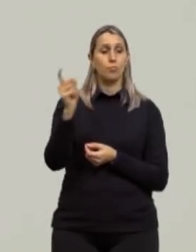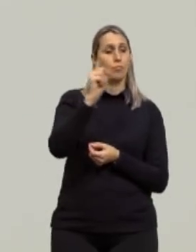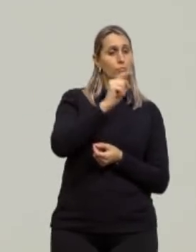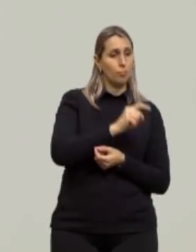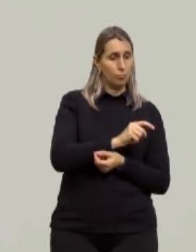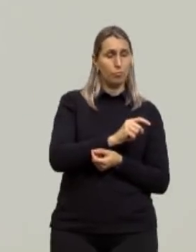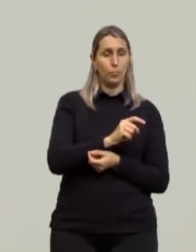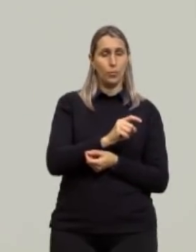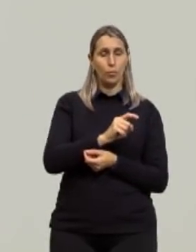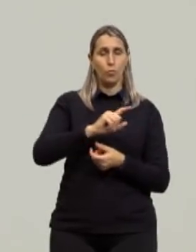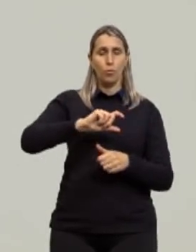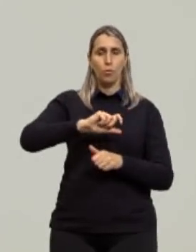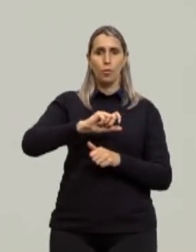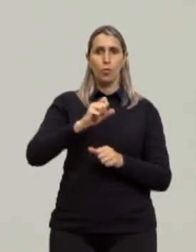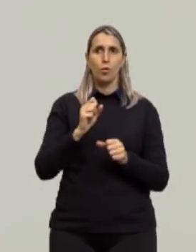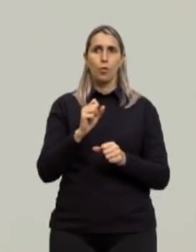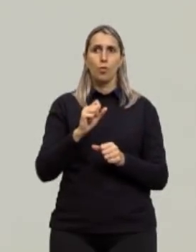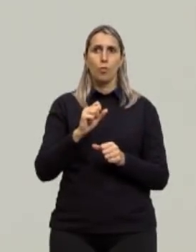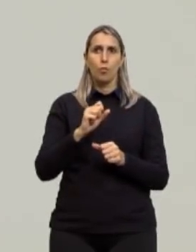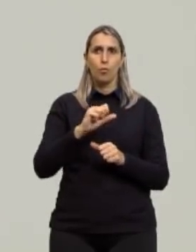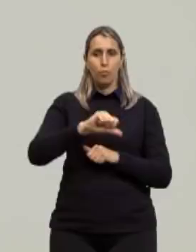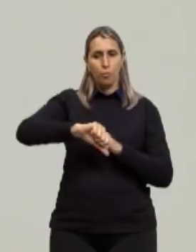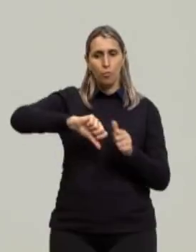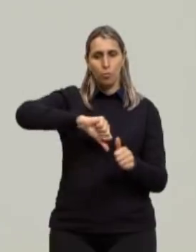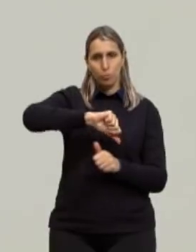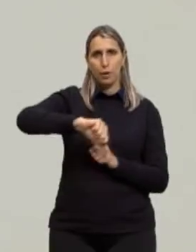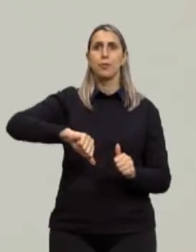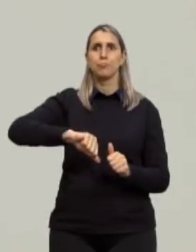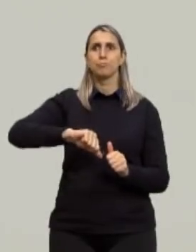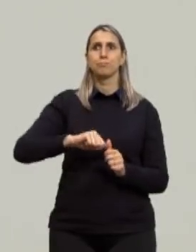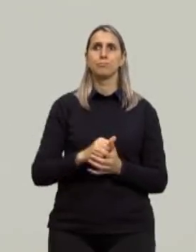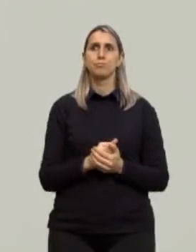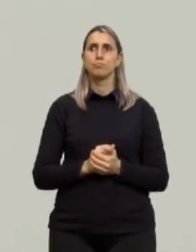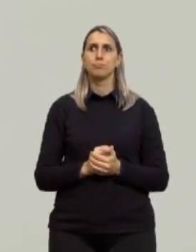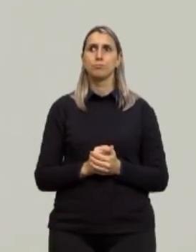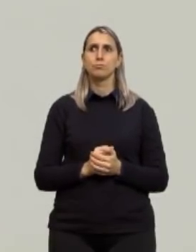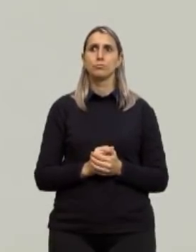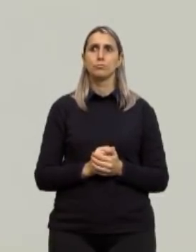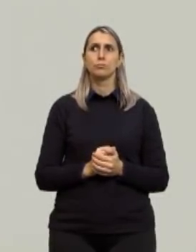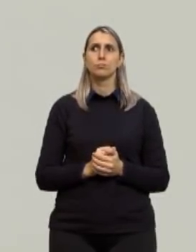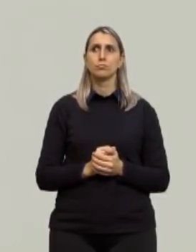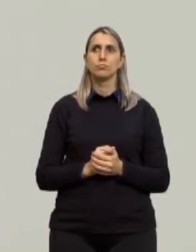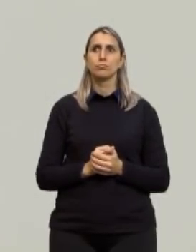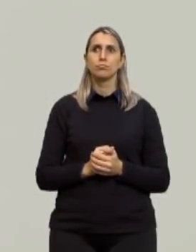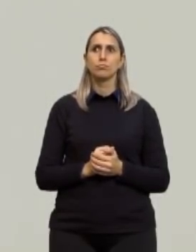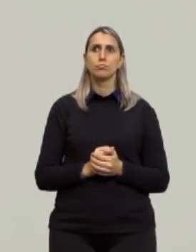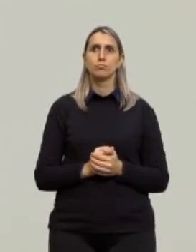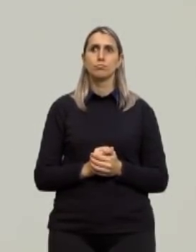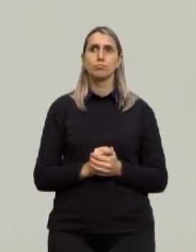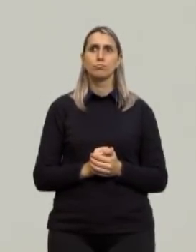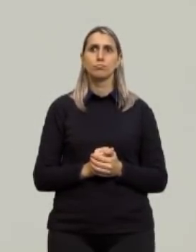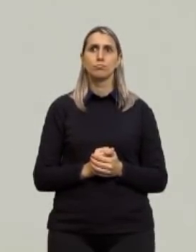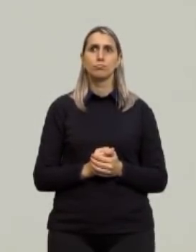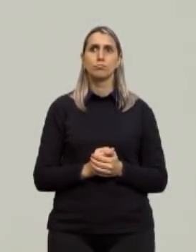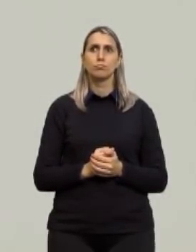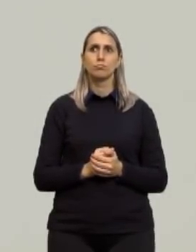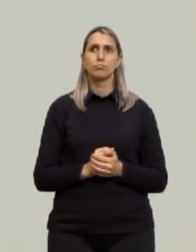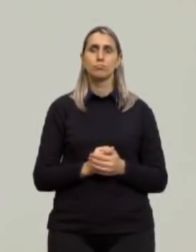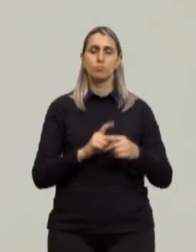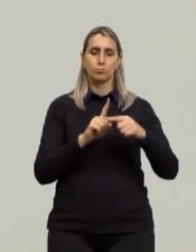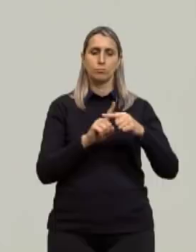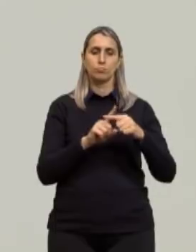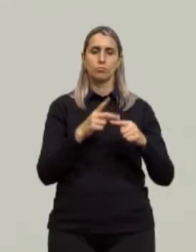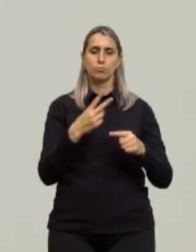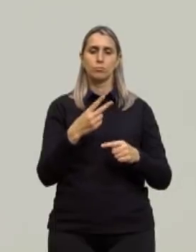para lá com operação inversa quatro tava somando ver subtraindo o mais 24 que está